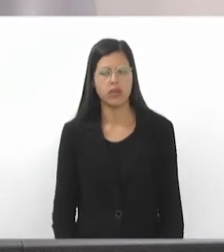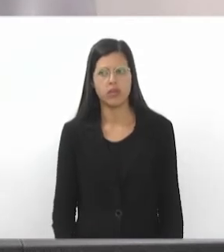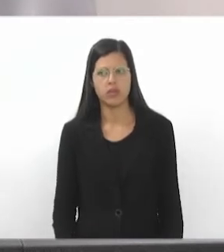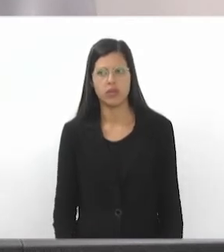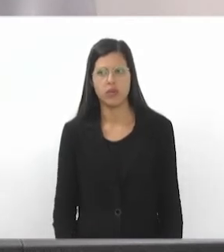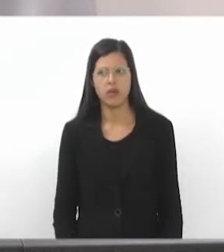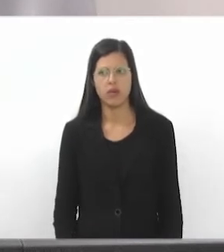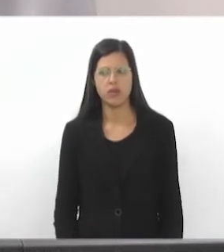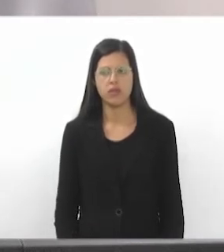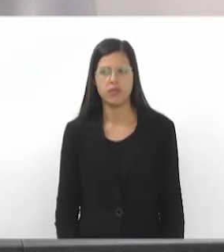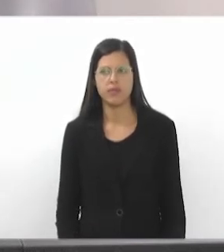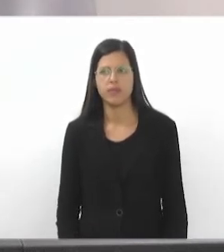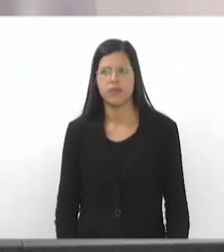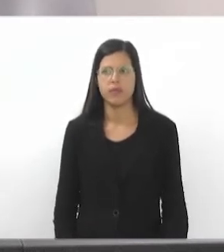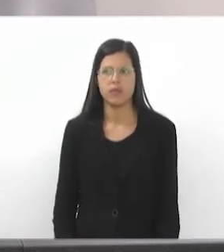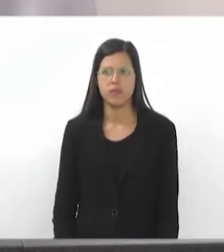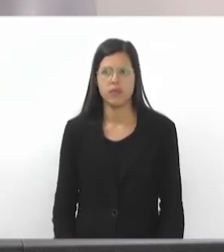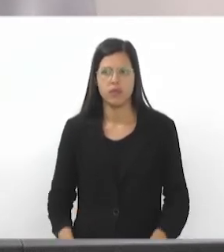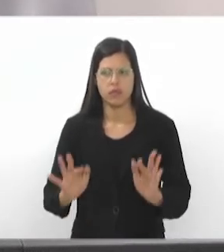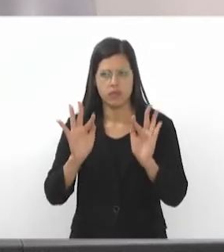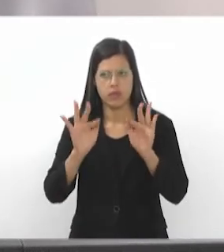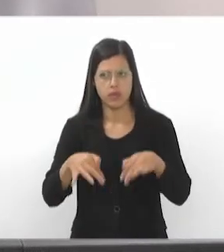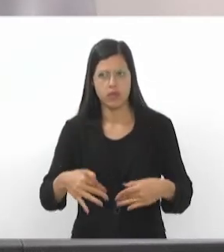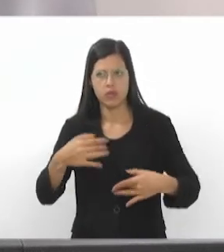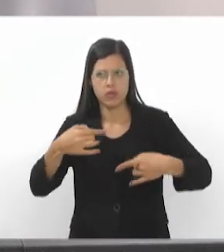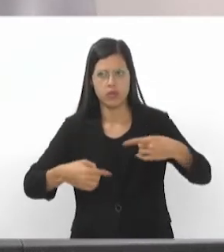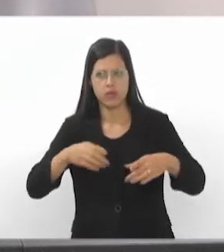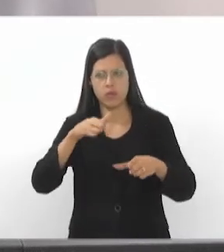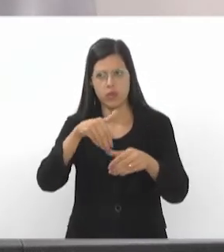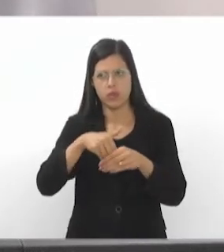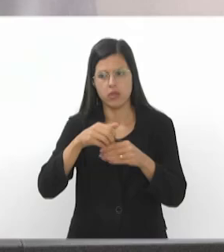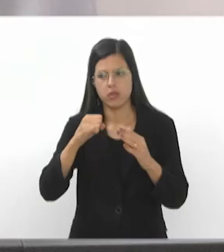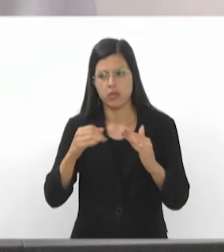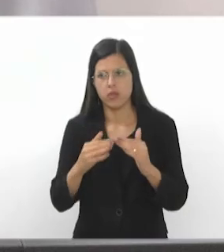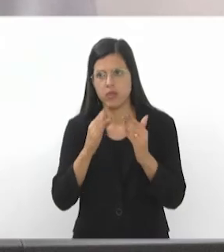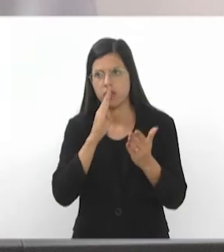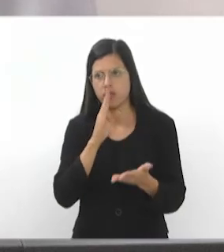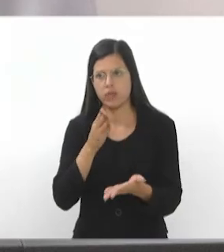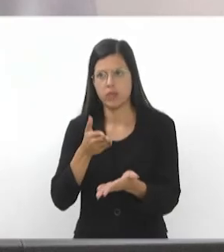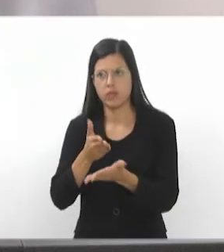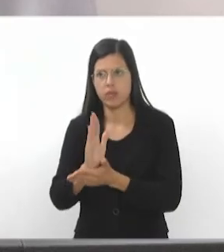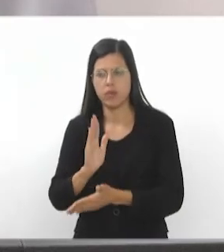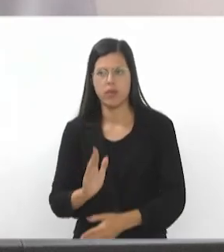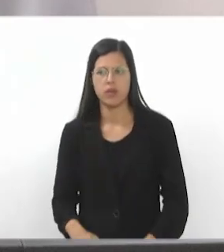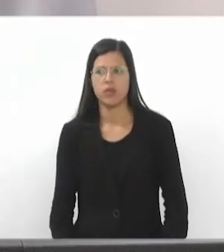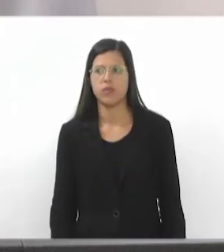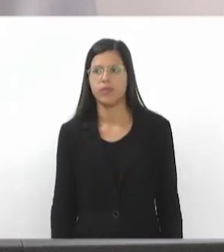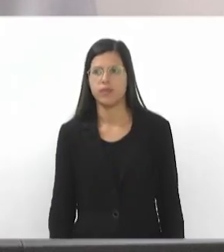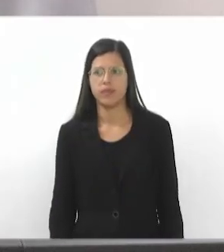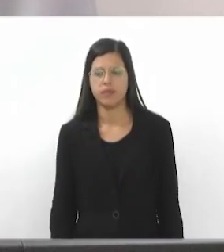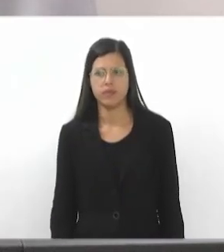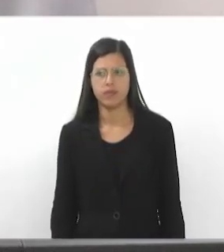Não havendo que queira discutir, encerrada a discussão, em votação, os senhores que aprovam permaneçam como estão, aprovado.